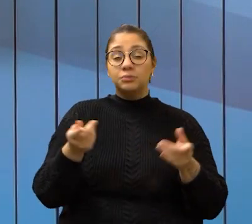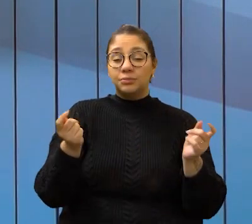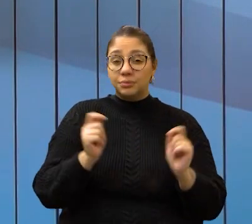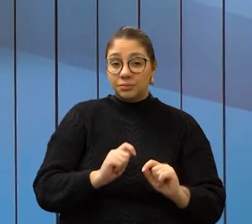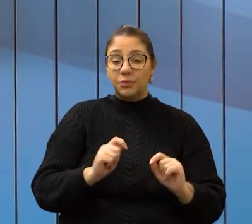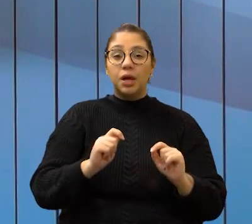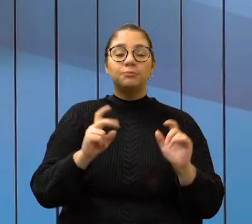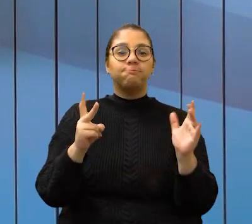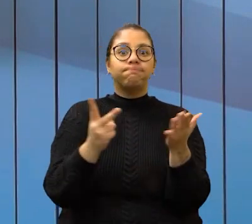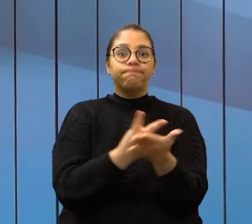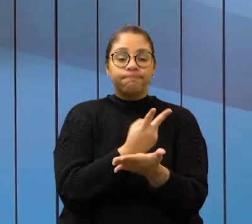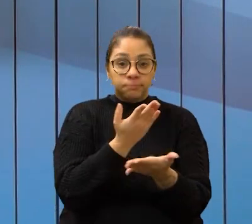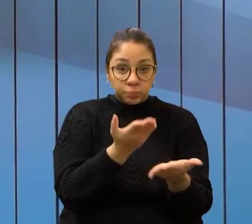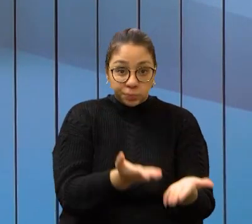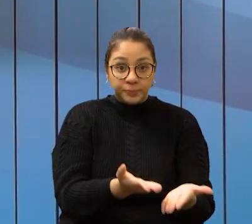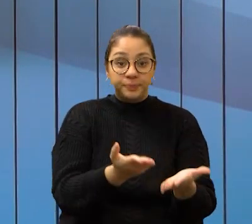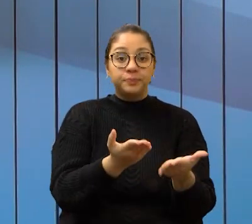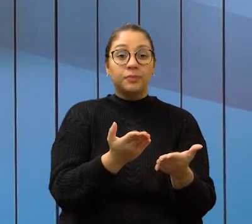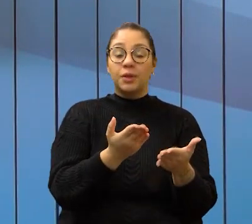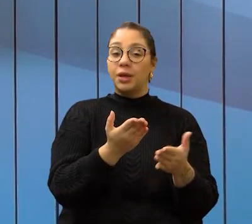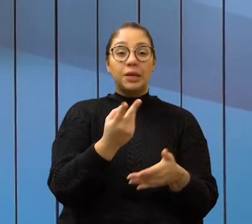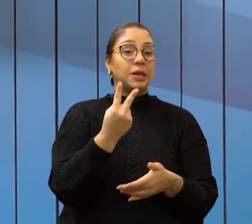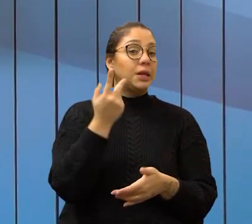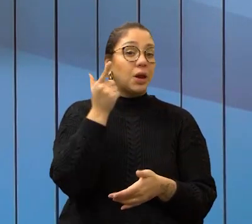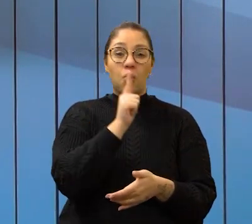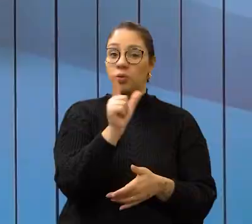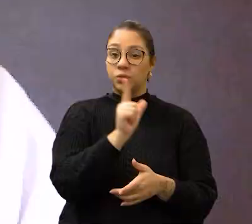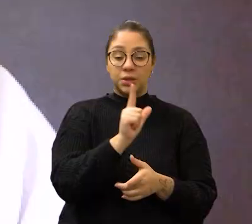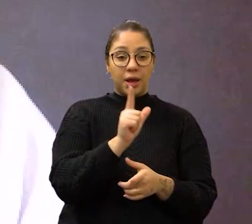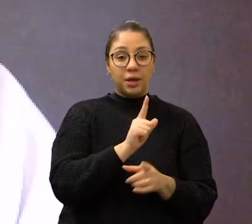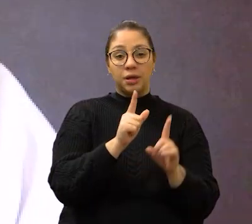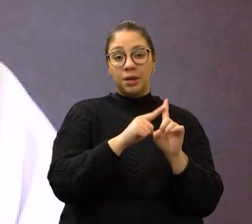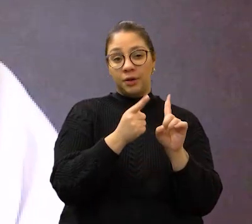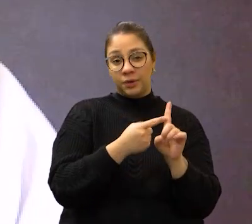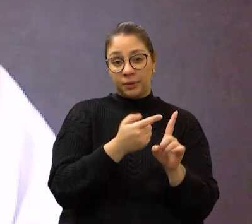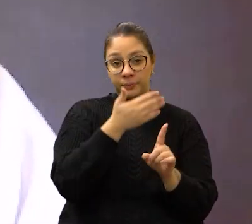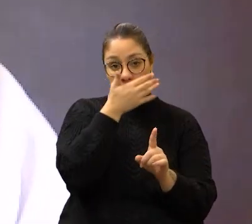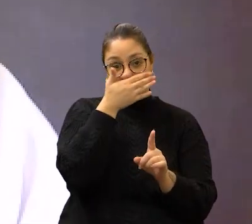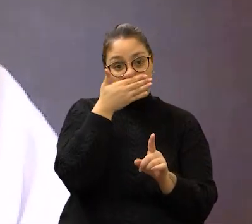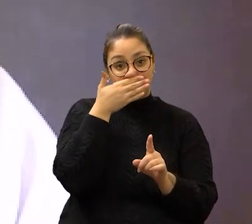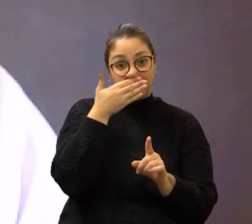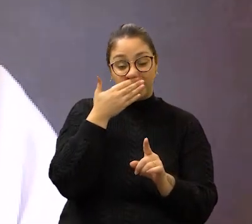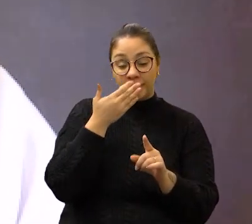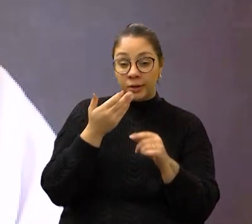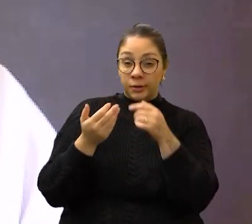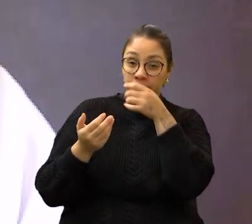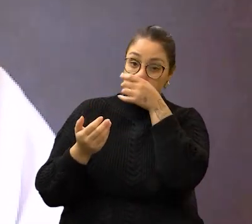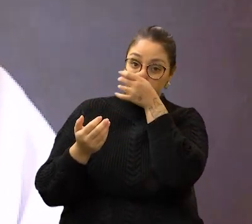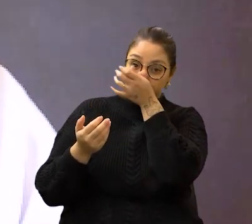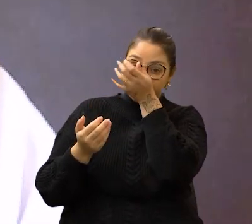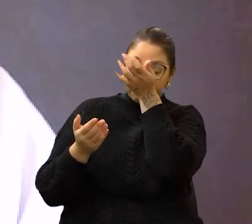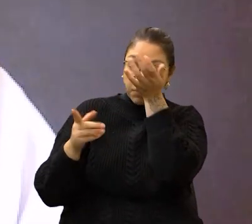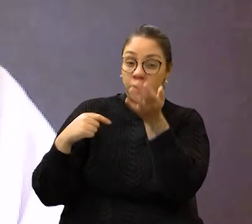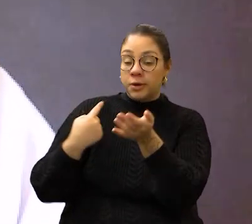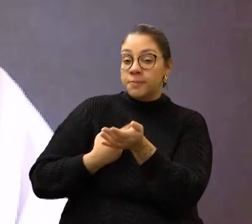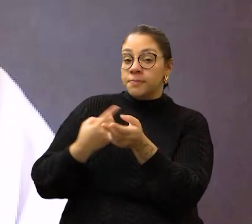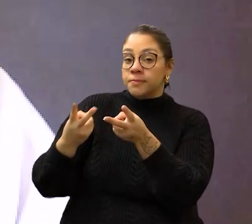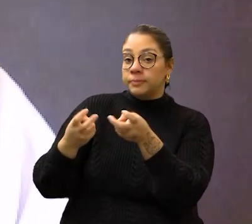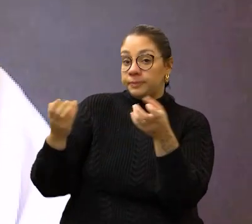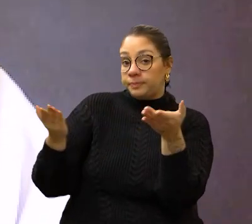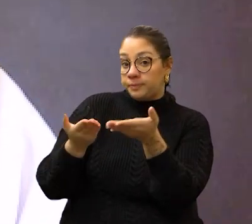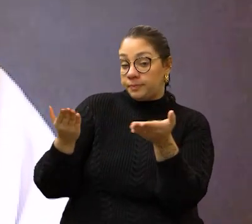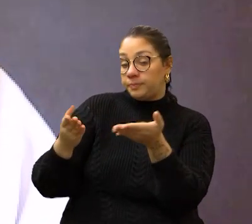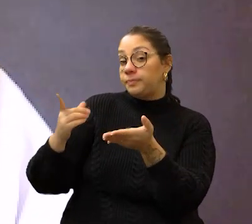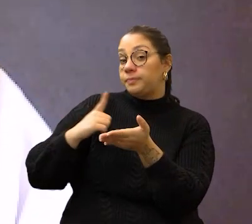vir a causar a infertilidade? O que a gente vê é que mulheres que nos procuram com